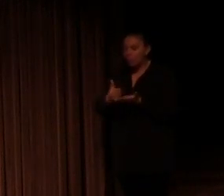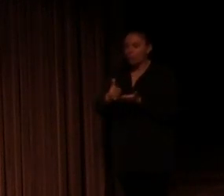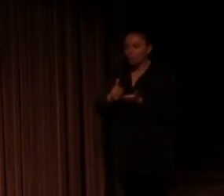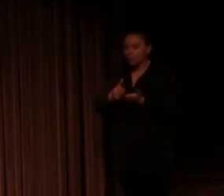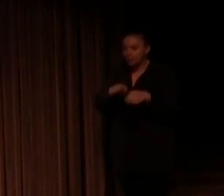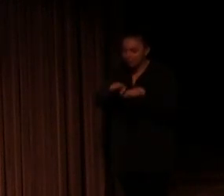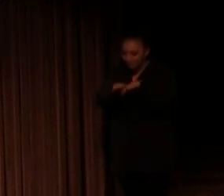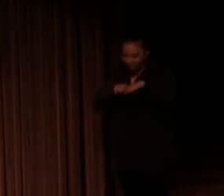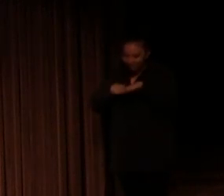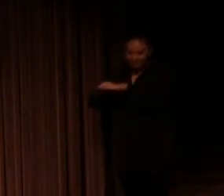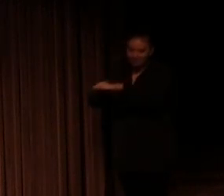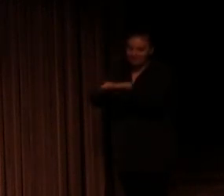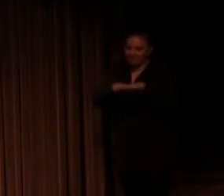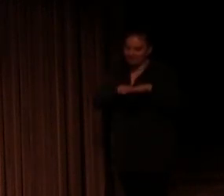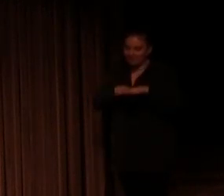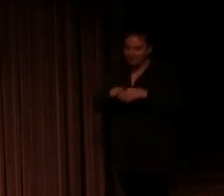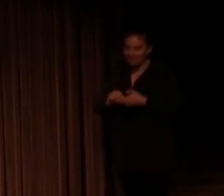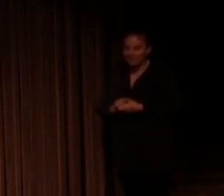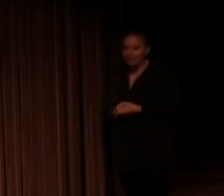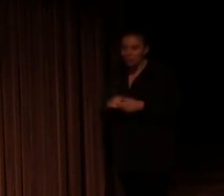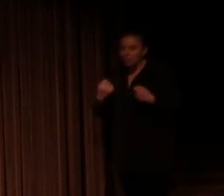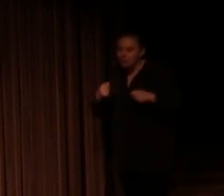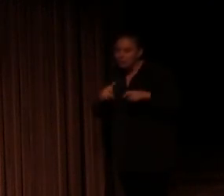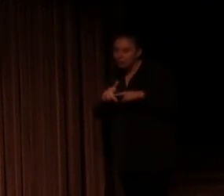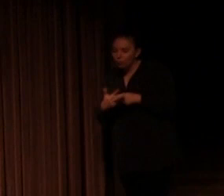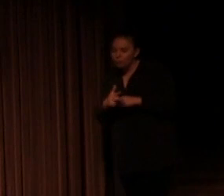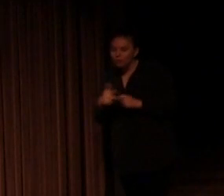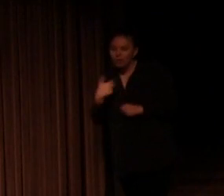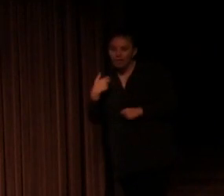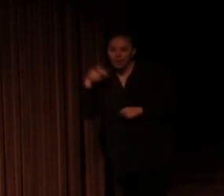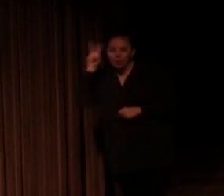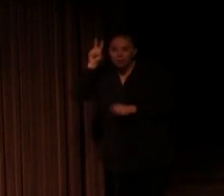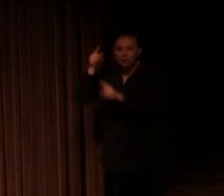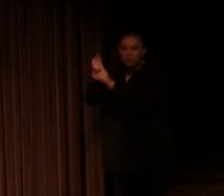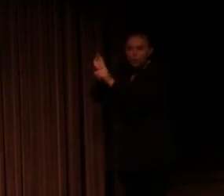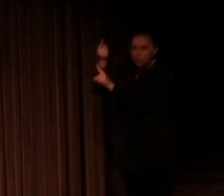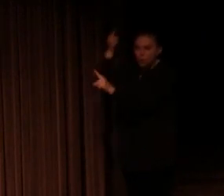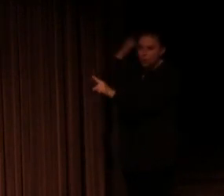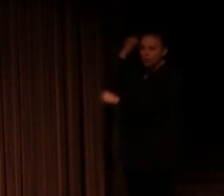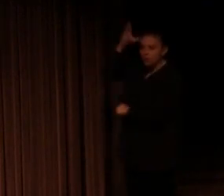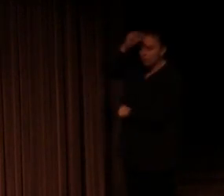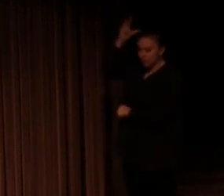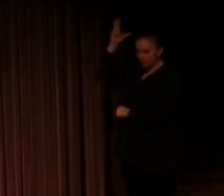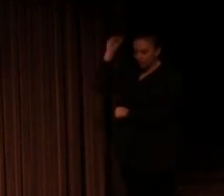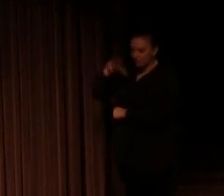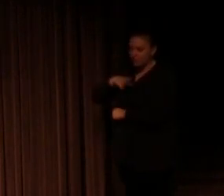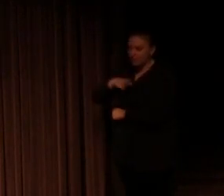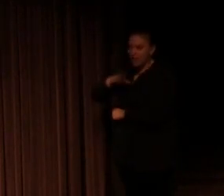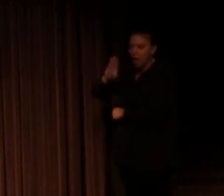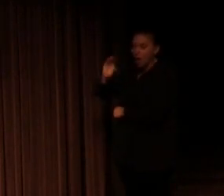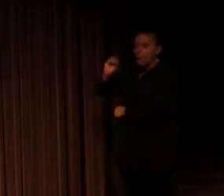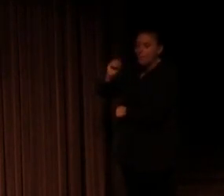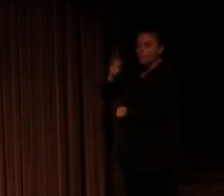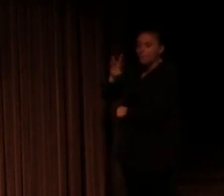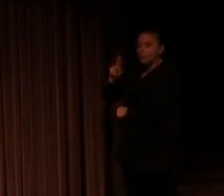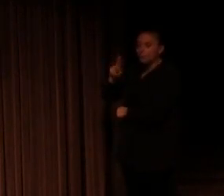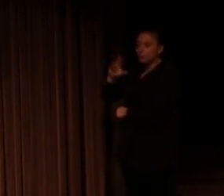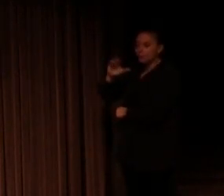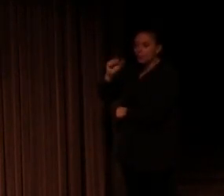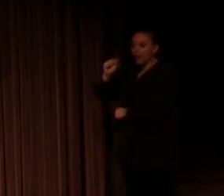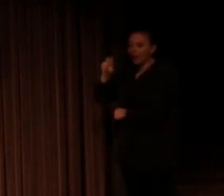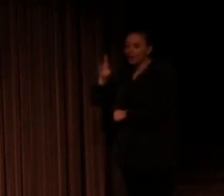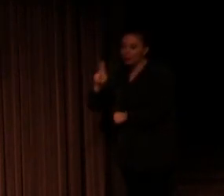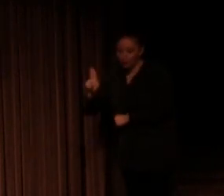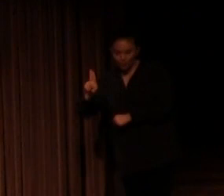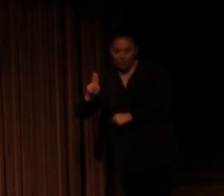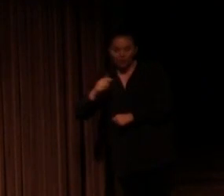busca é pra gente poder corrigir eu me lembro quando fui prefeito da minha cidade de botucatu e eu